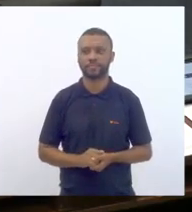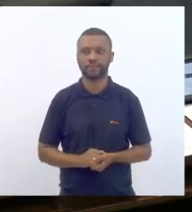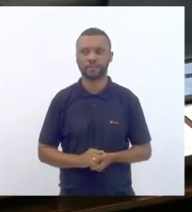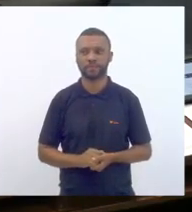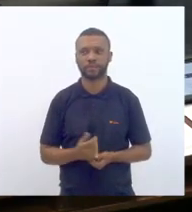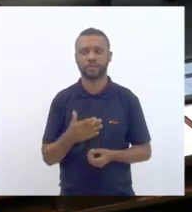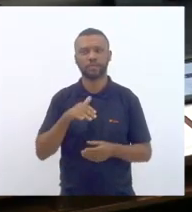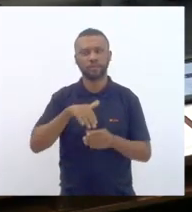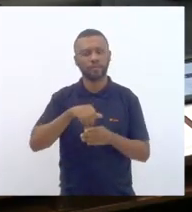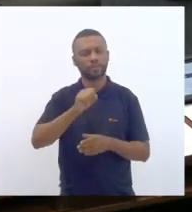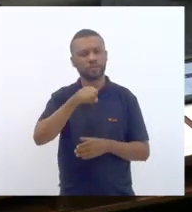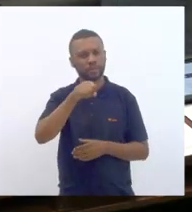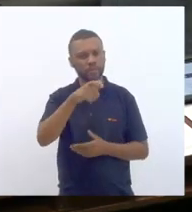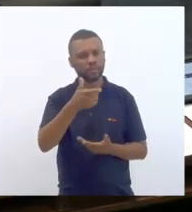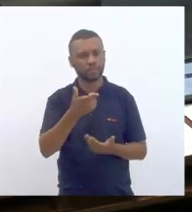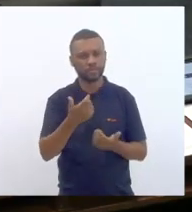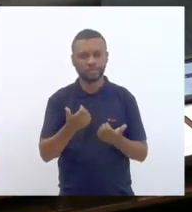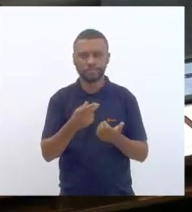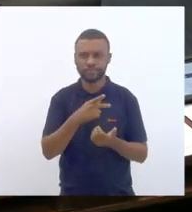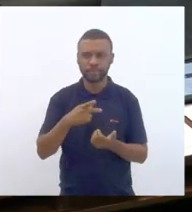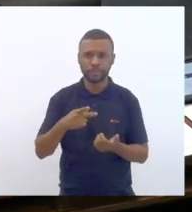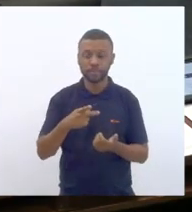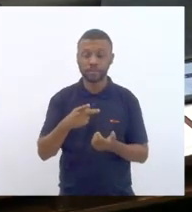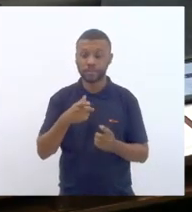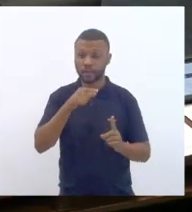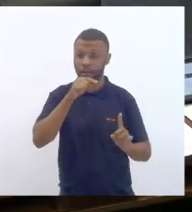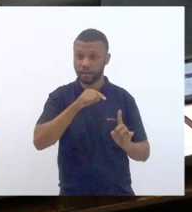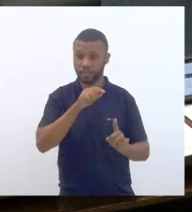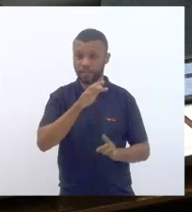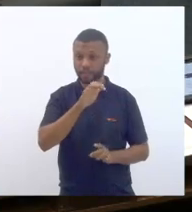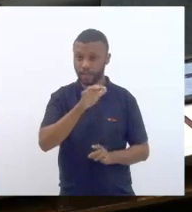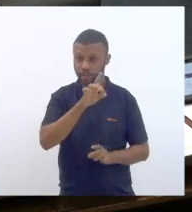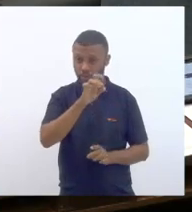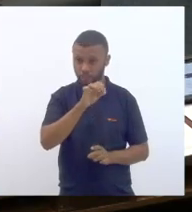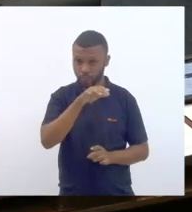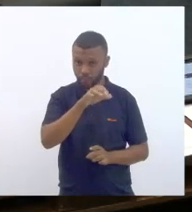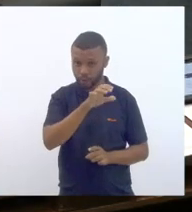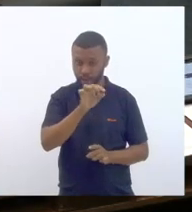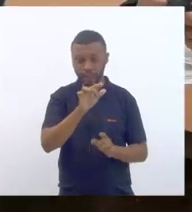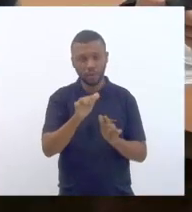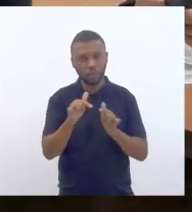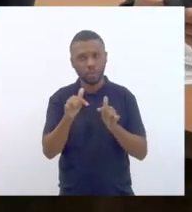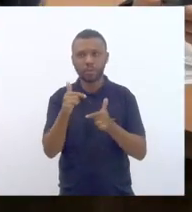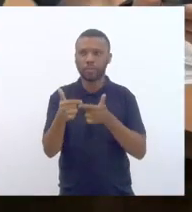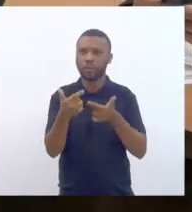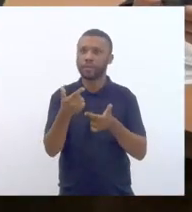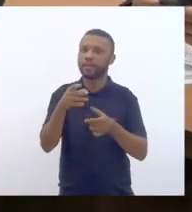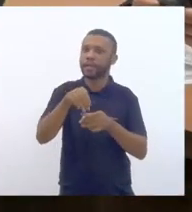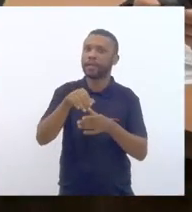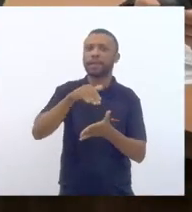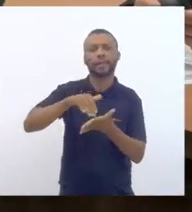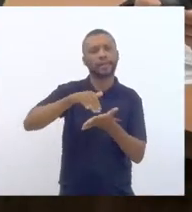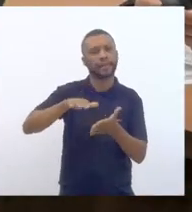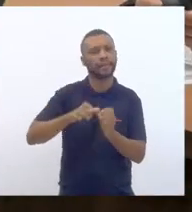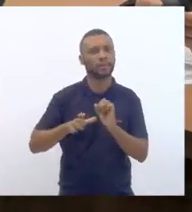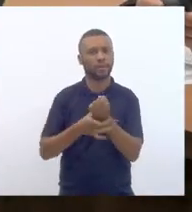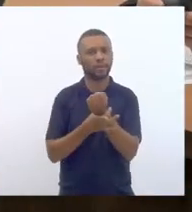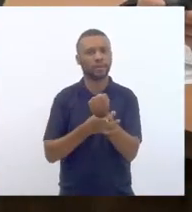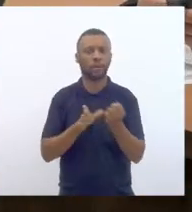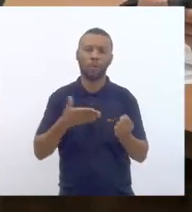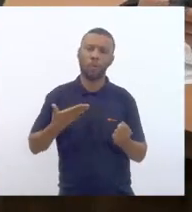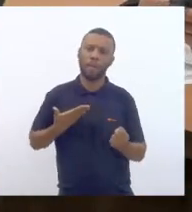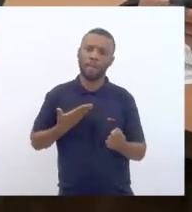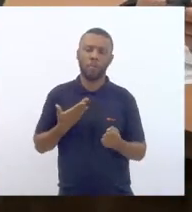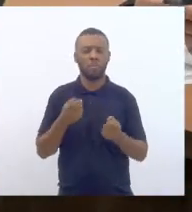Voto sim, senhor presidente. Delegado Fernando Moraes fez acontecer na Secretaria de Segurança. É um companheiro muito